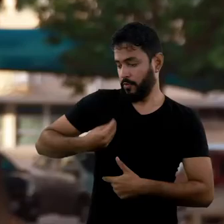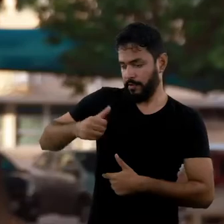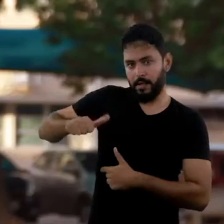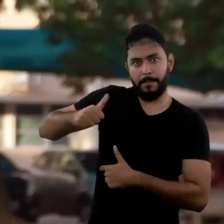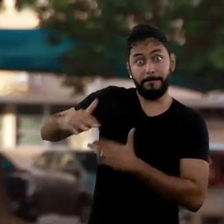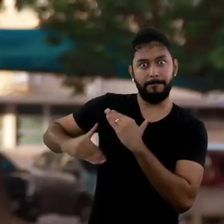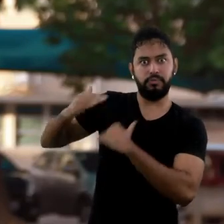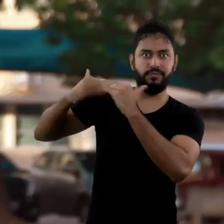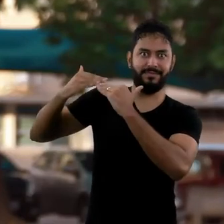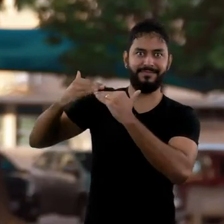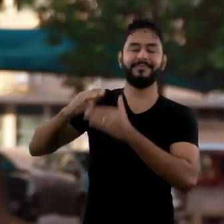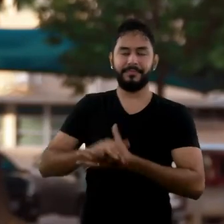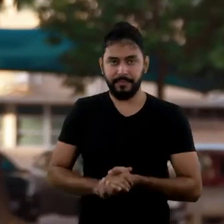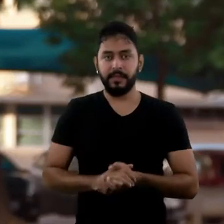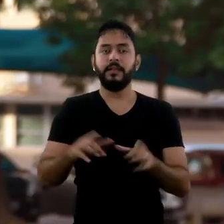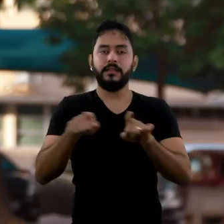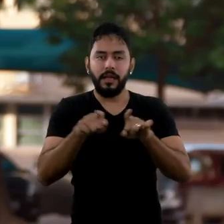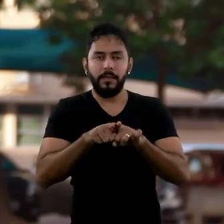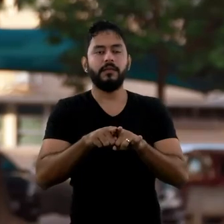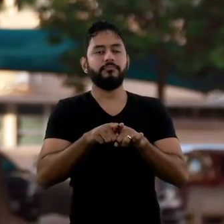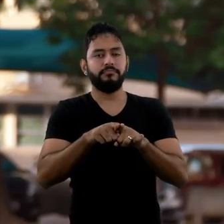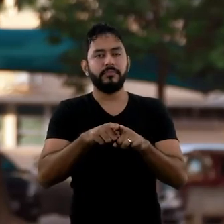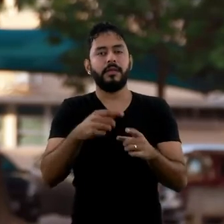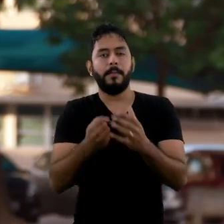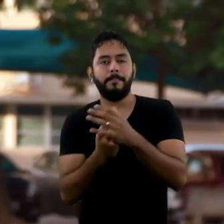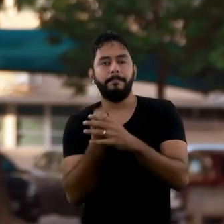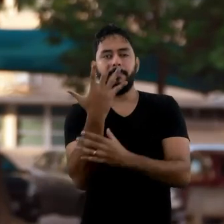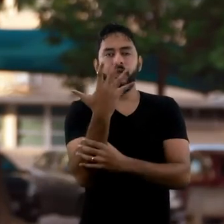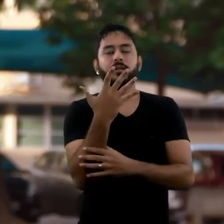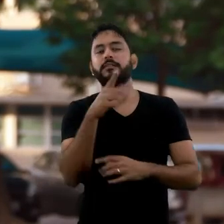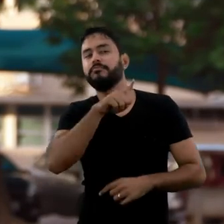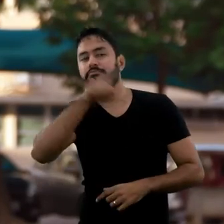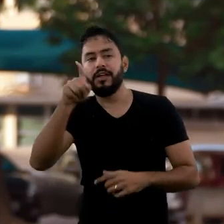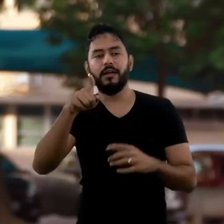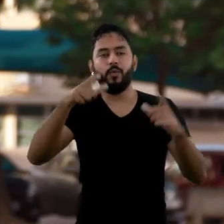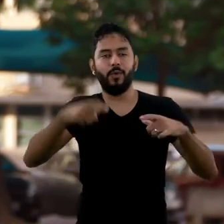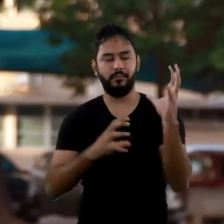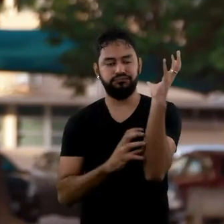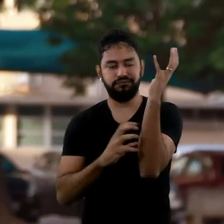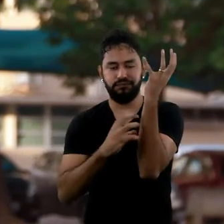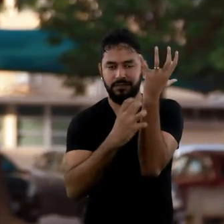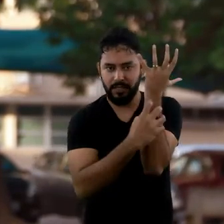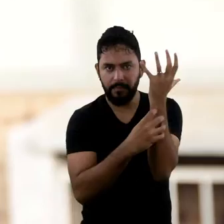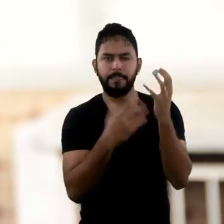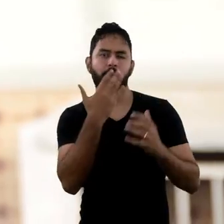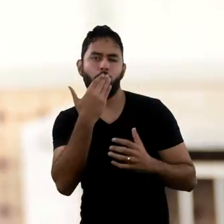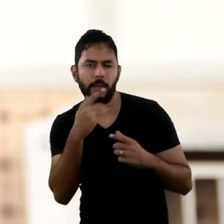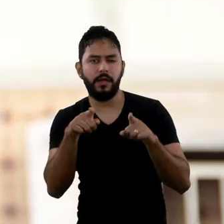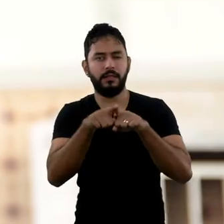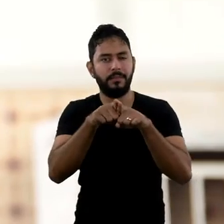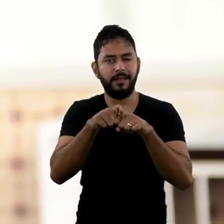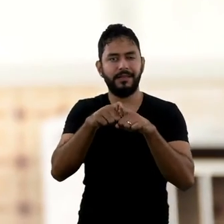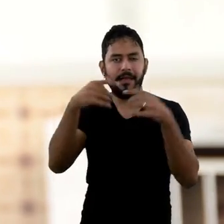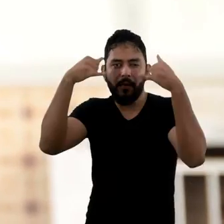vida. A utilização das espécies da Caatinga no seu viés, tanto para alimentação, soberania alimentar, como para alimentação das